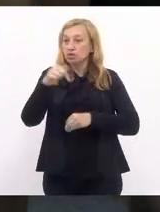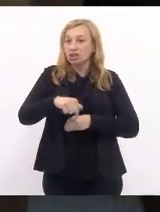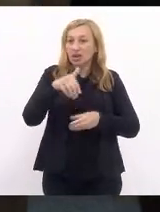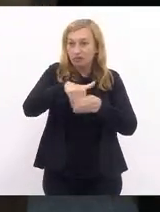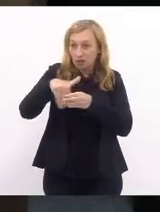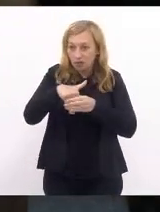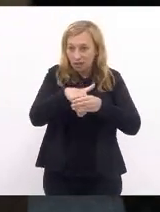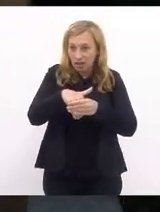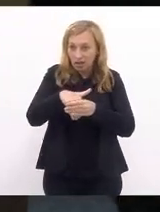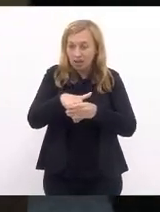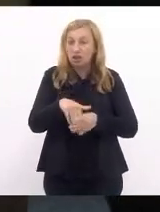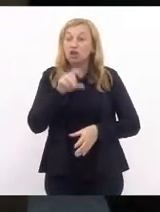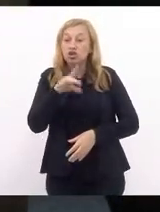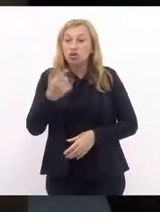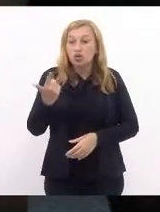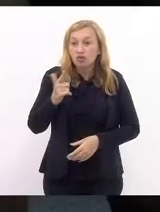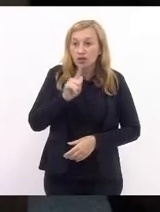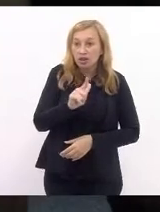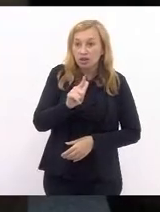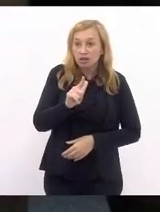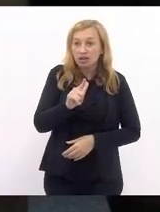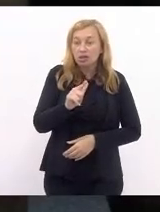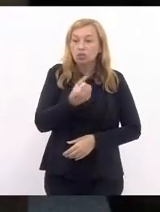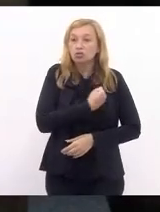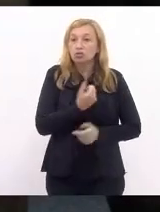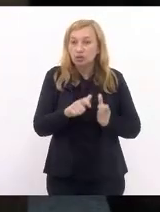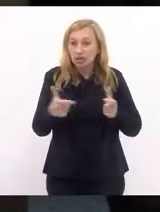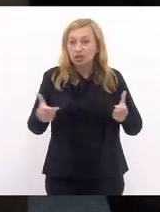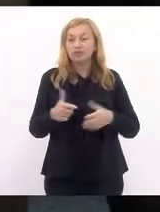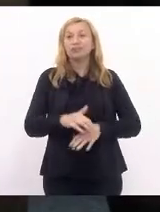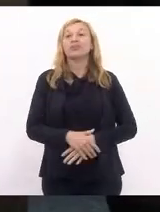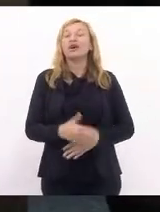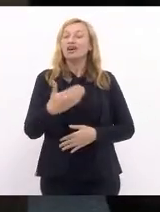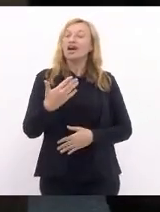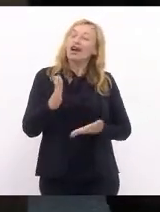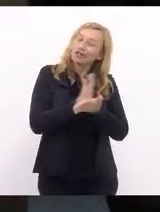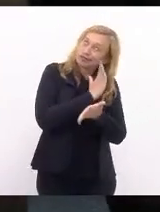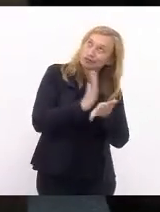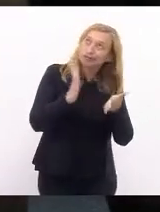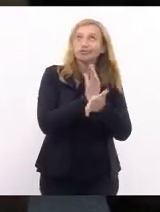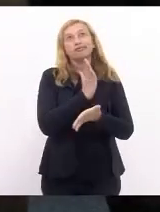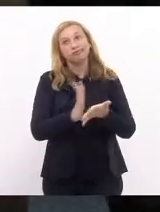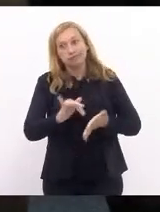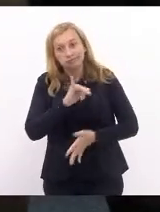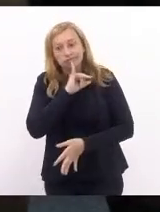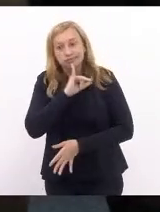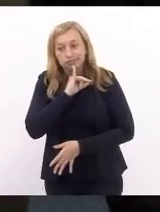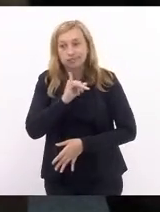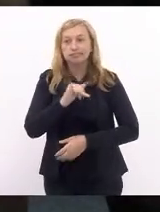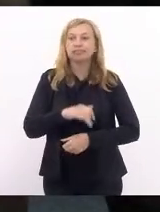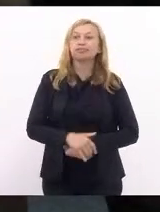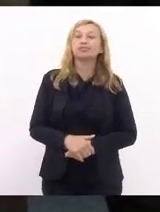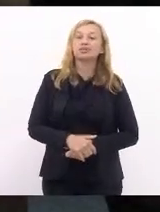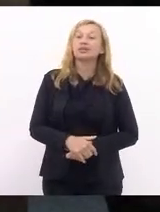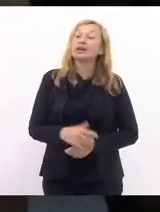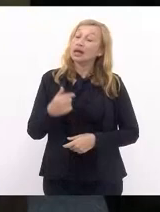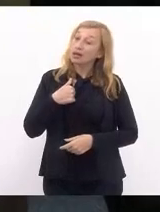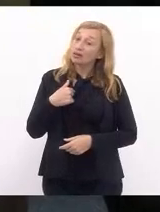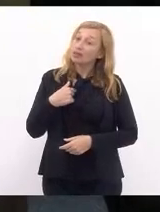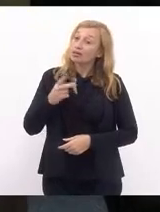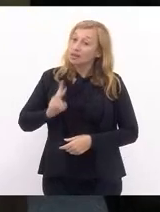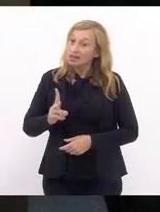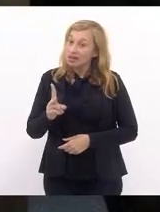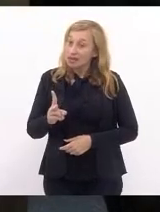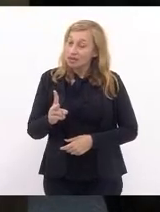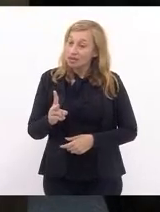votado e só ganha a maioria muitas vezes Infelizmente eu tô sempre